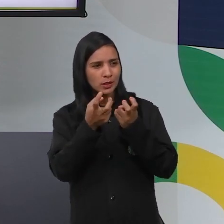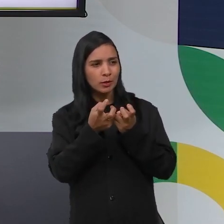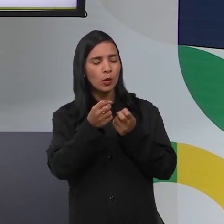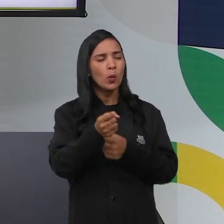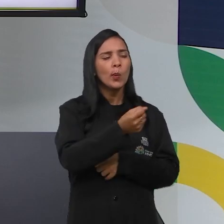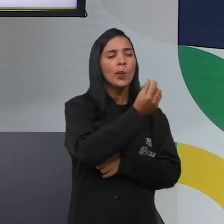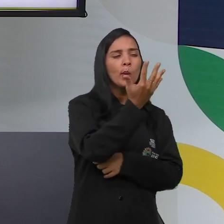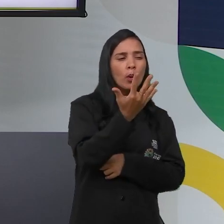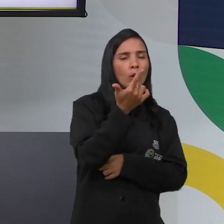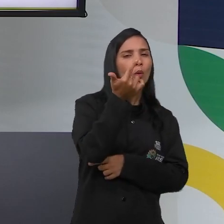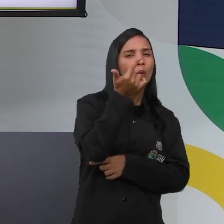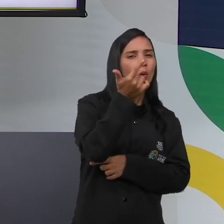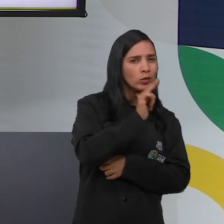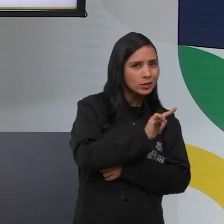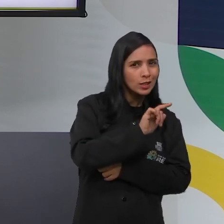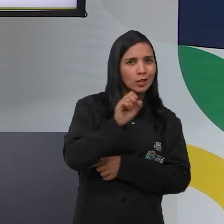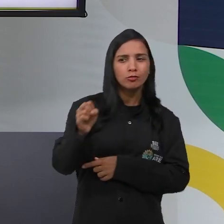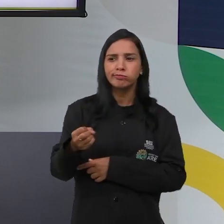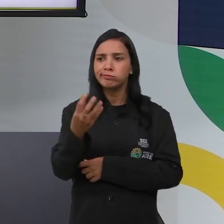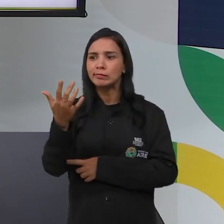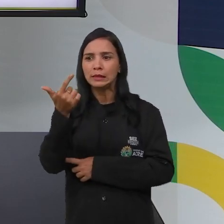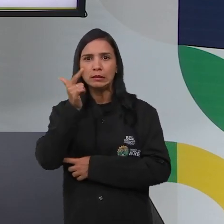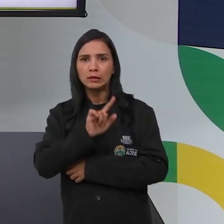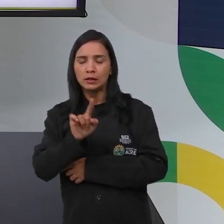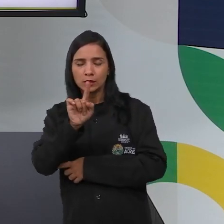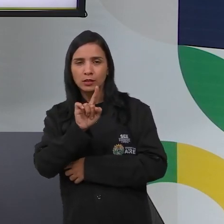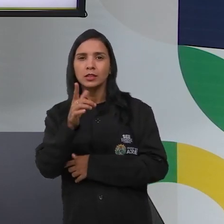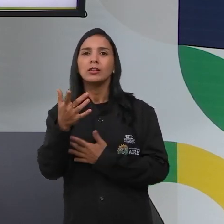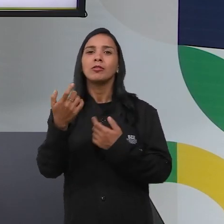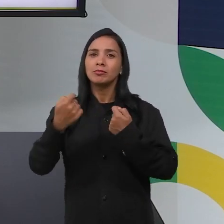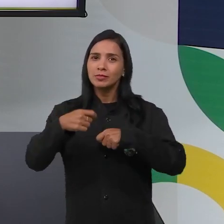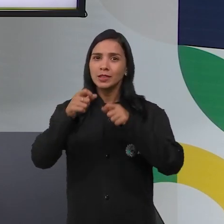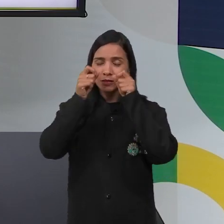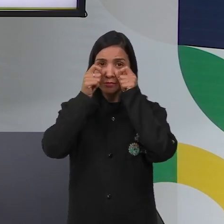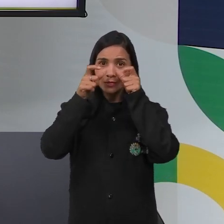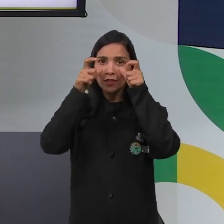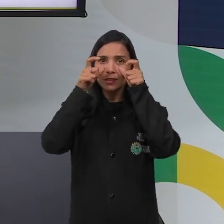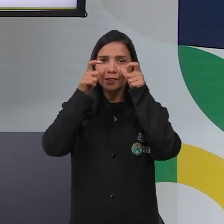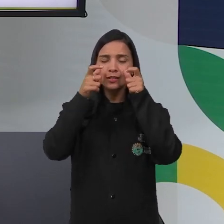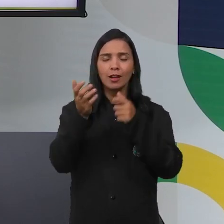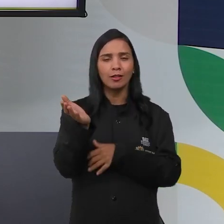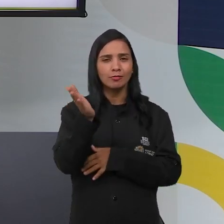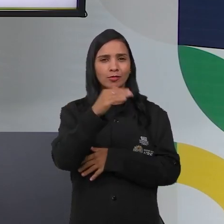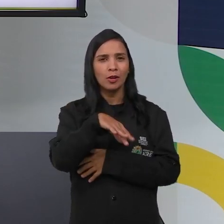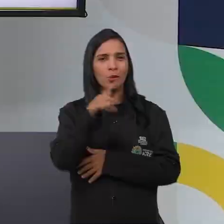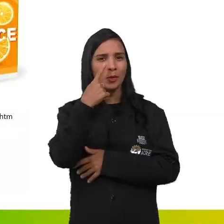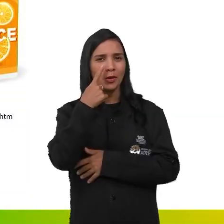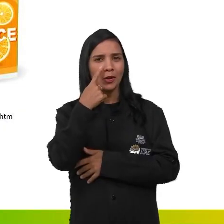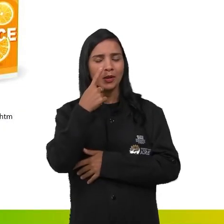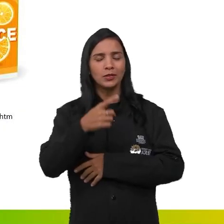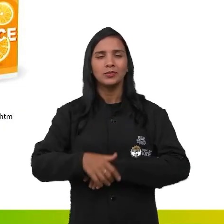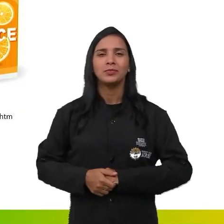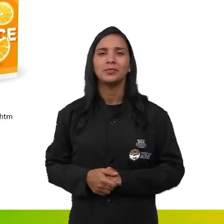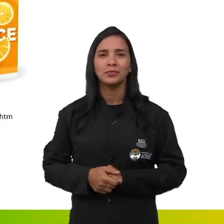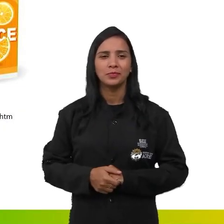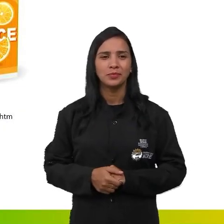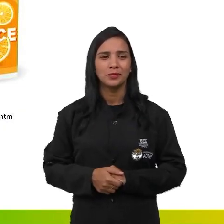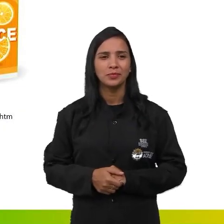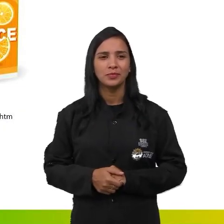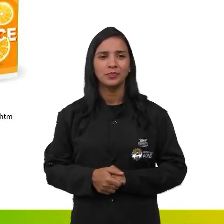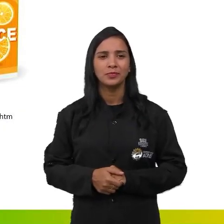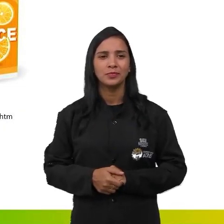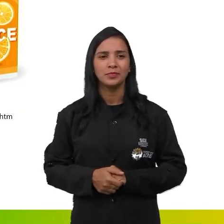da questão para poder encaixar os nossos quantifiers? Vamos ver se vocês vão acertar essa questão, pessoal. Vamos agora aqui